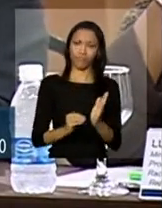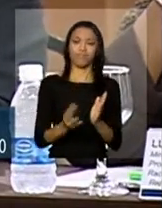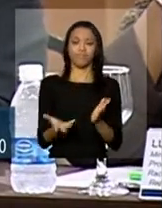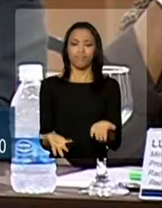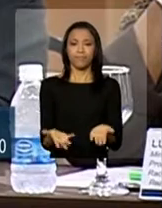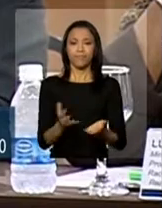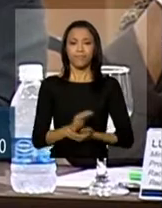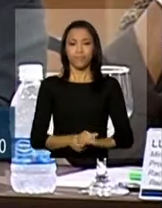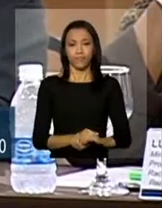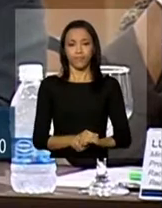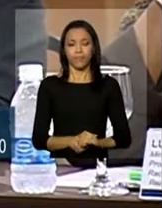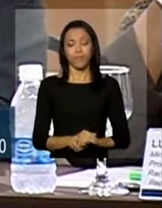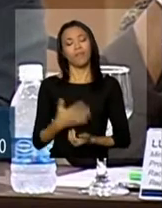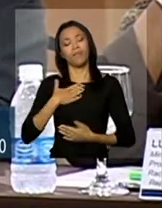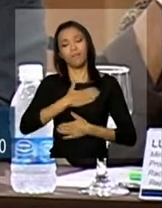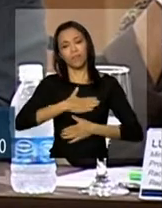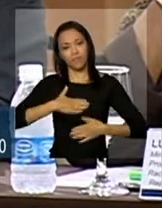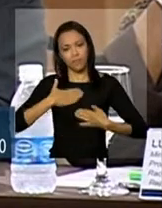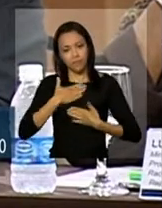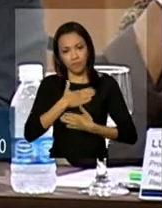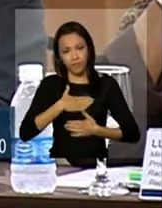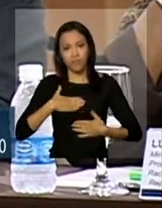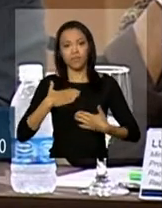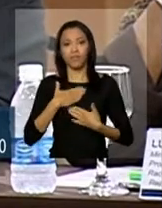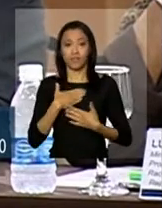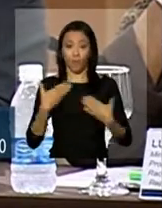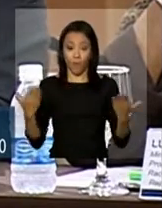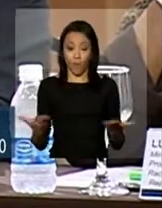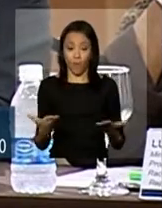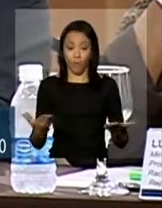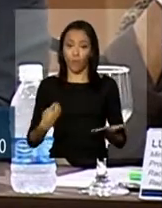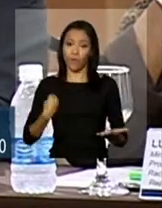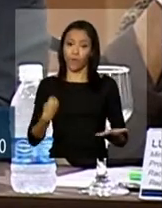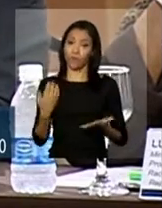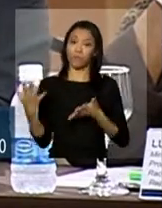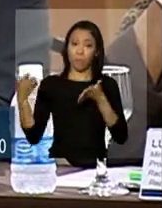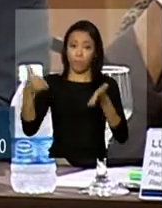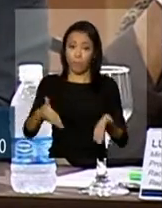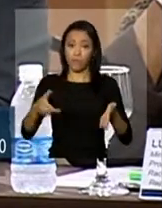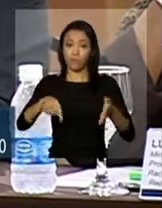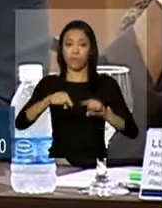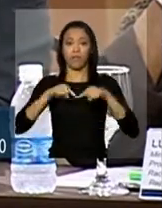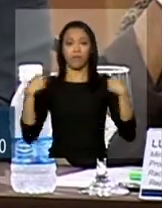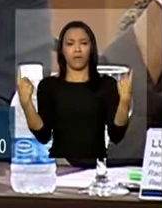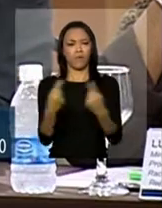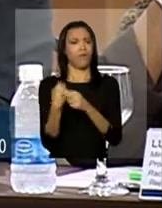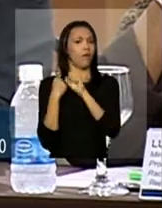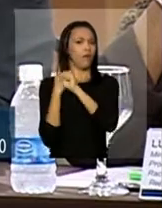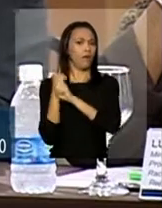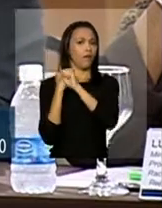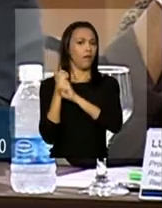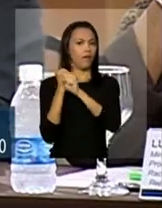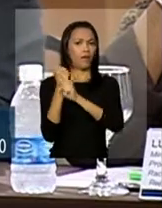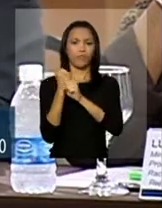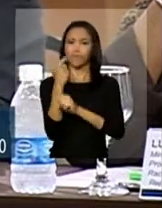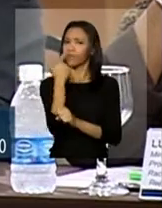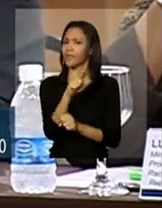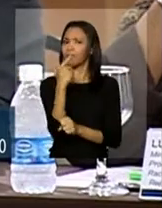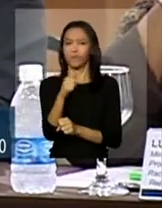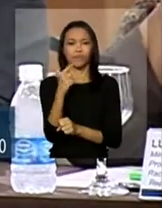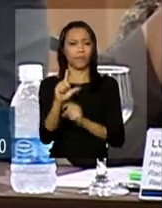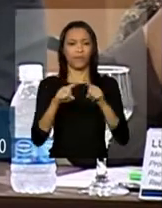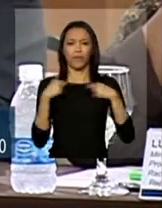verdadeiramente uma satisfação para o fundo estar nesta reunião hoje. Há muitos anos que não tínhamos uma reunião da